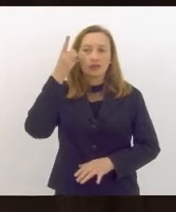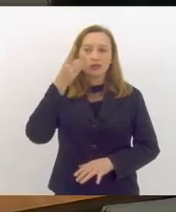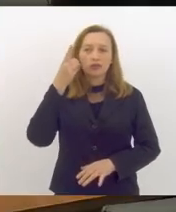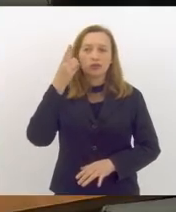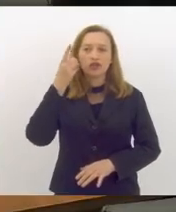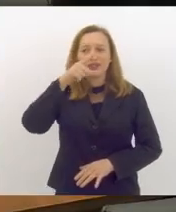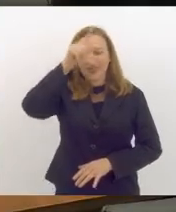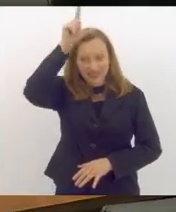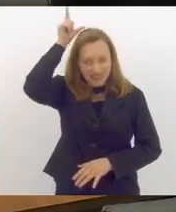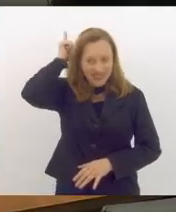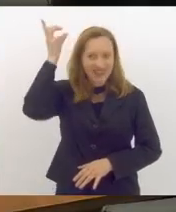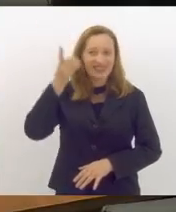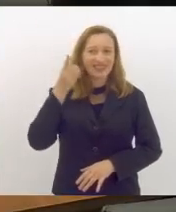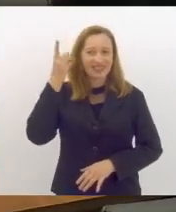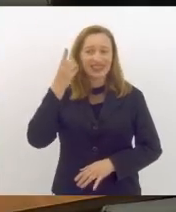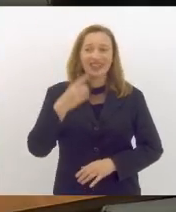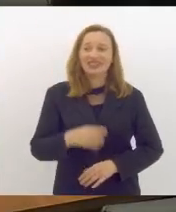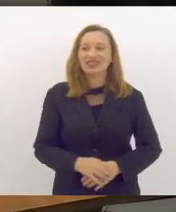Rocha.